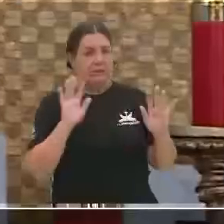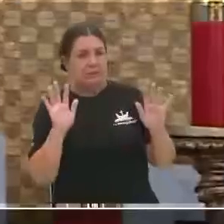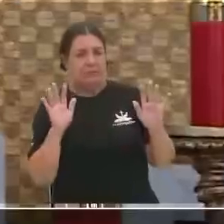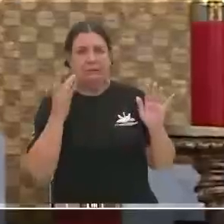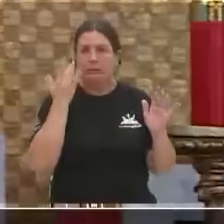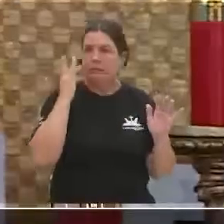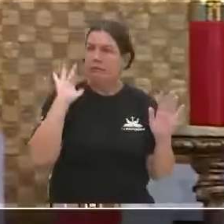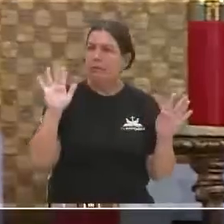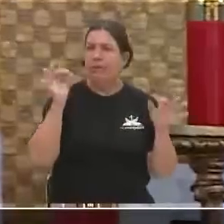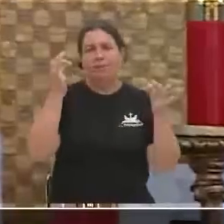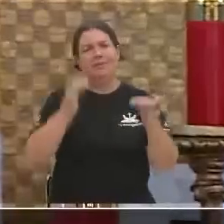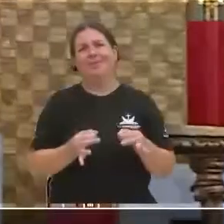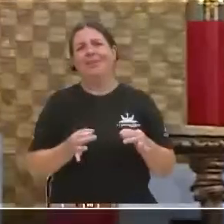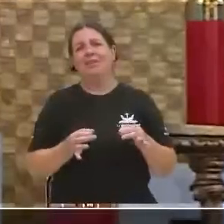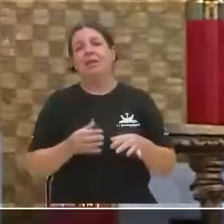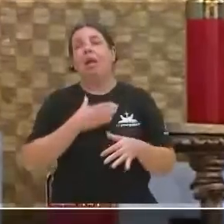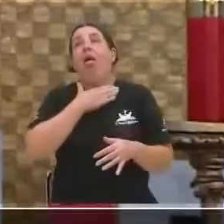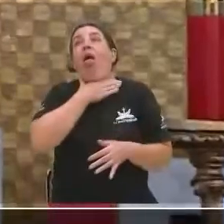que sufocados